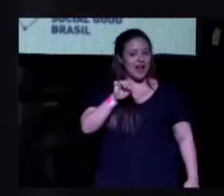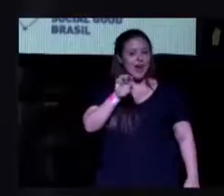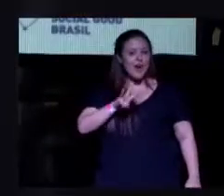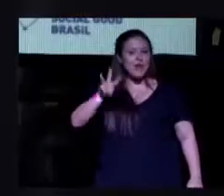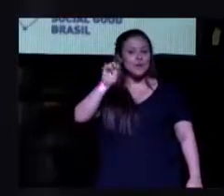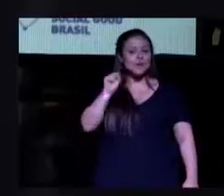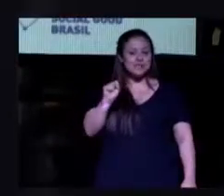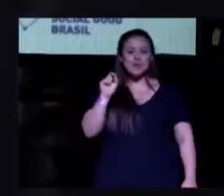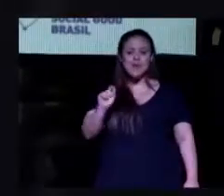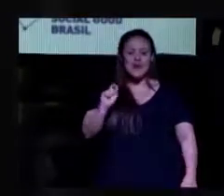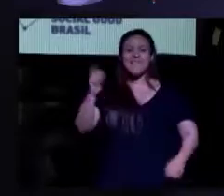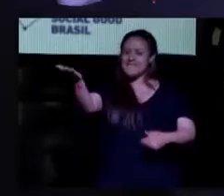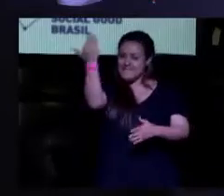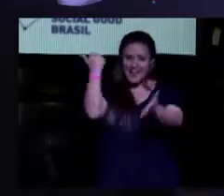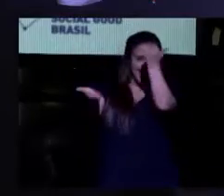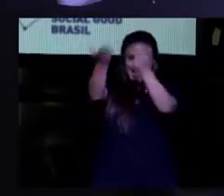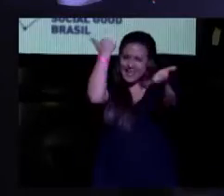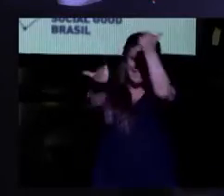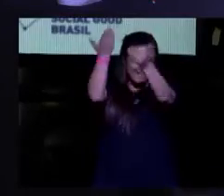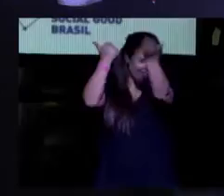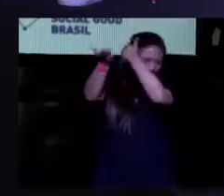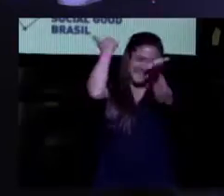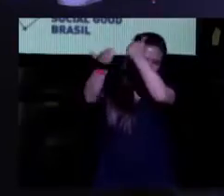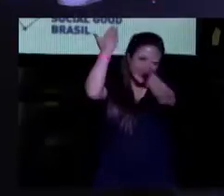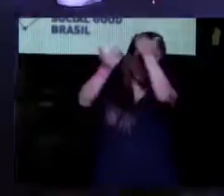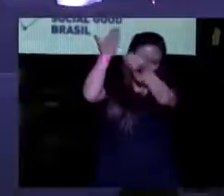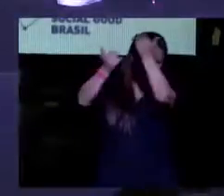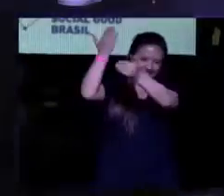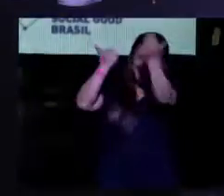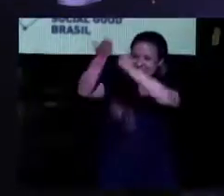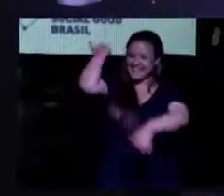Brasil. Corre aqui, galera, sobe aí pro palco!